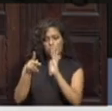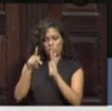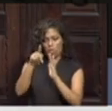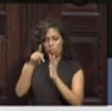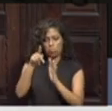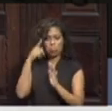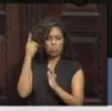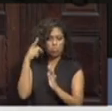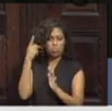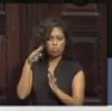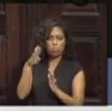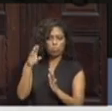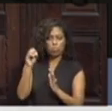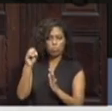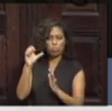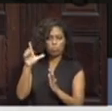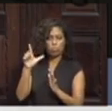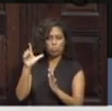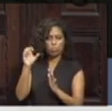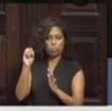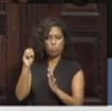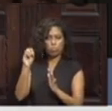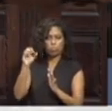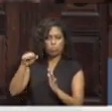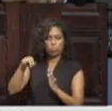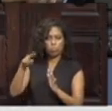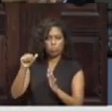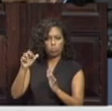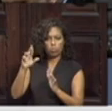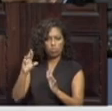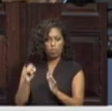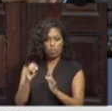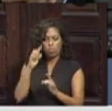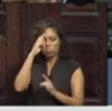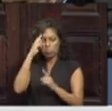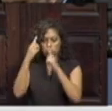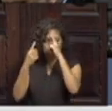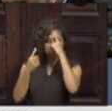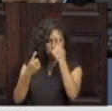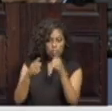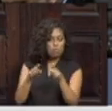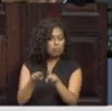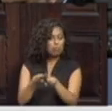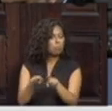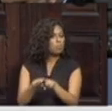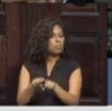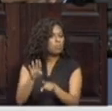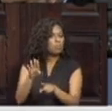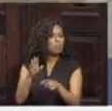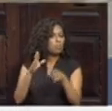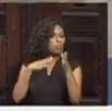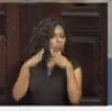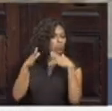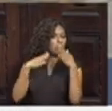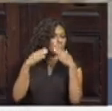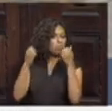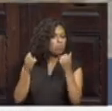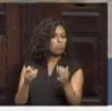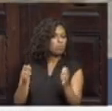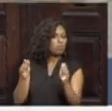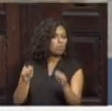de preservar uma lei que tem dado bons resultados? Deputado Marcelo Freixo. Presidente, outro assunto, eu queria a atenção de Vossa